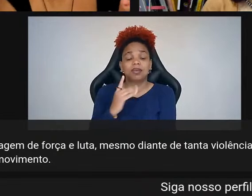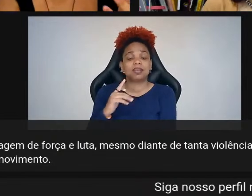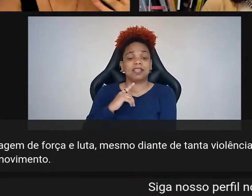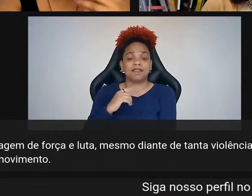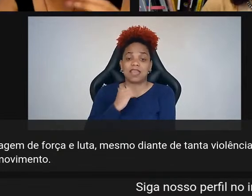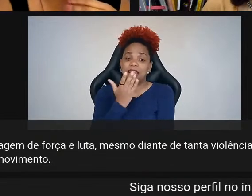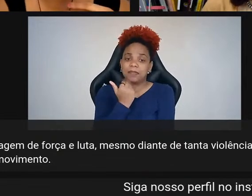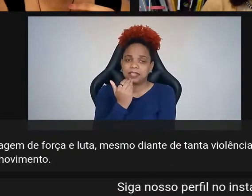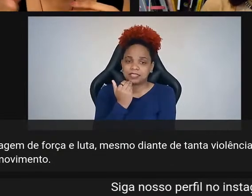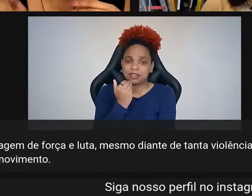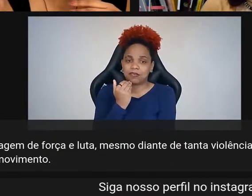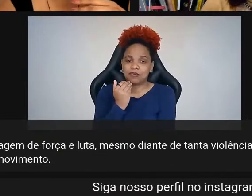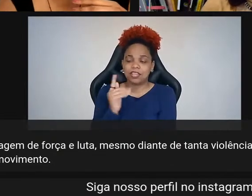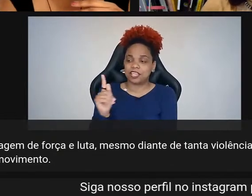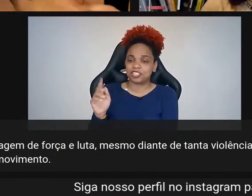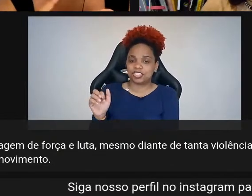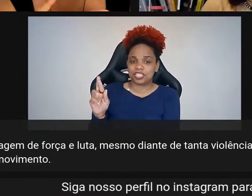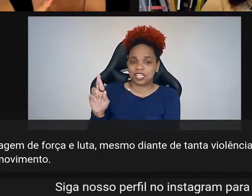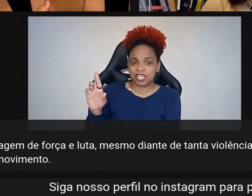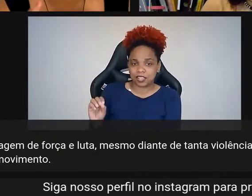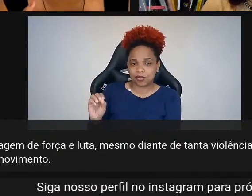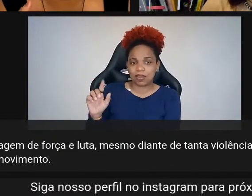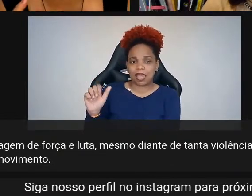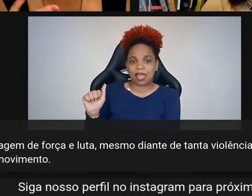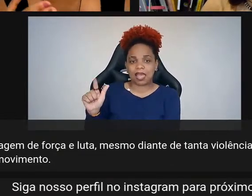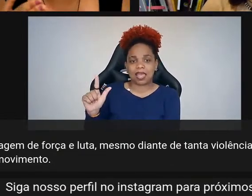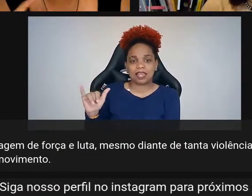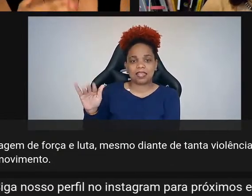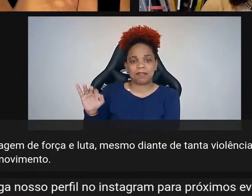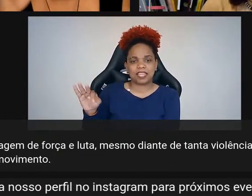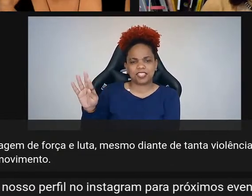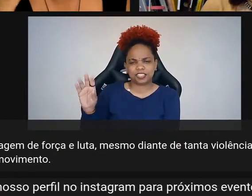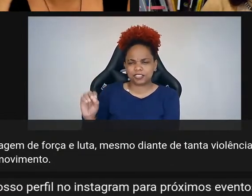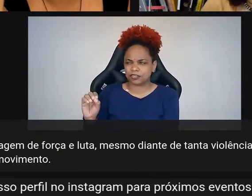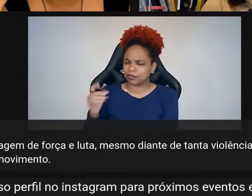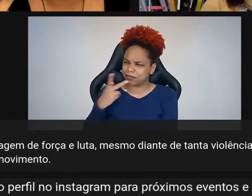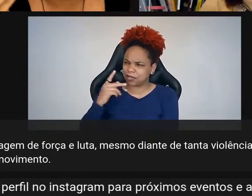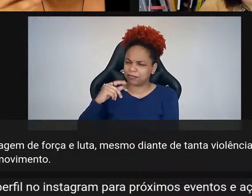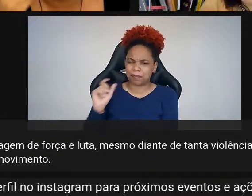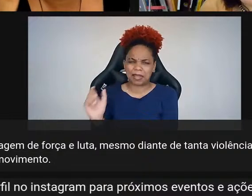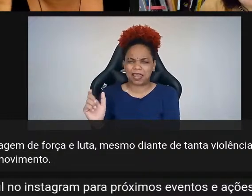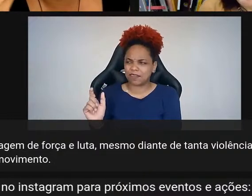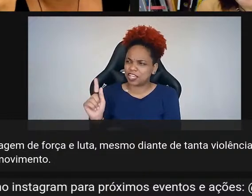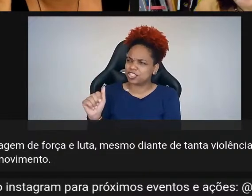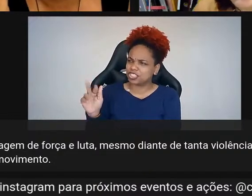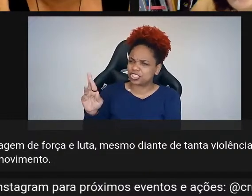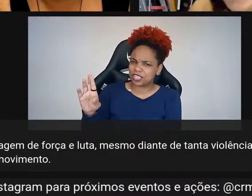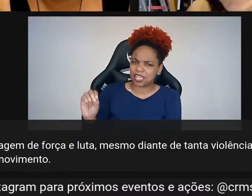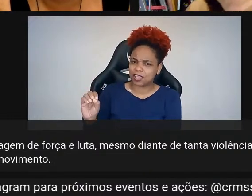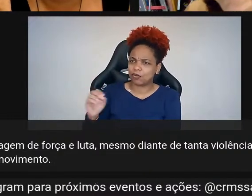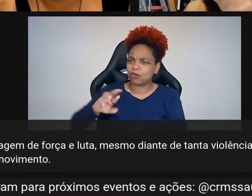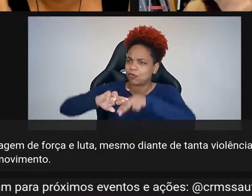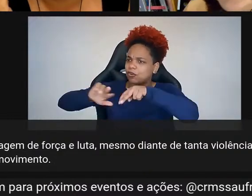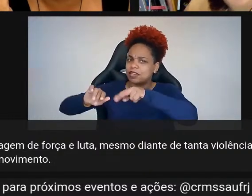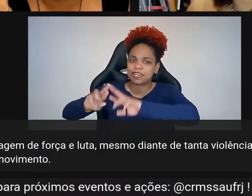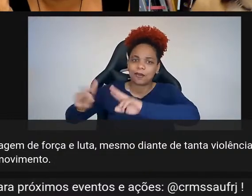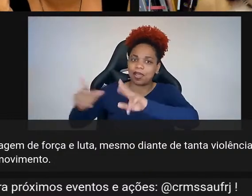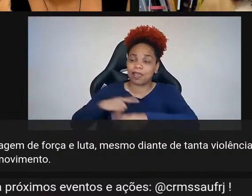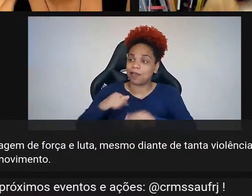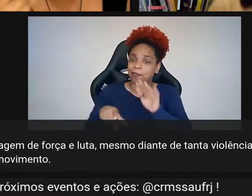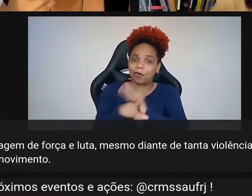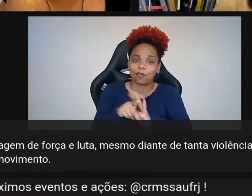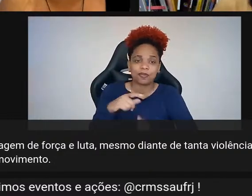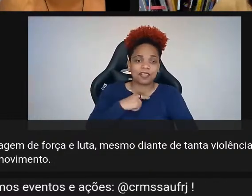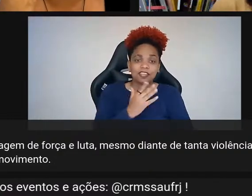gênero, tiraram a palavra gênero de todo o projeto, sendo que era sobre gênero alimentício o projeto de